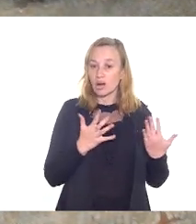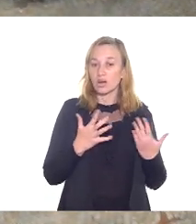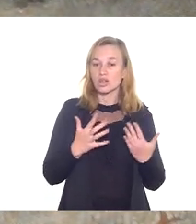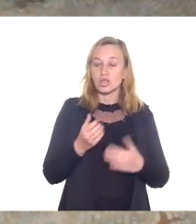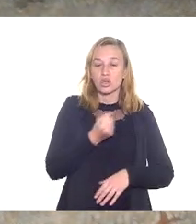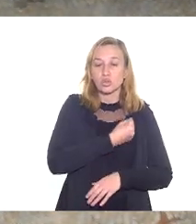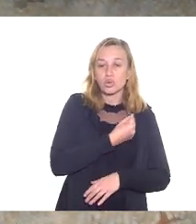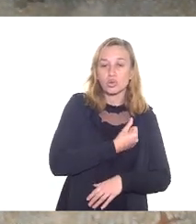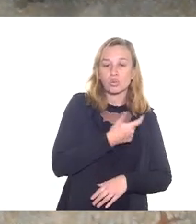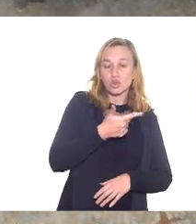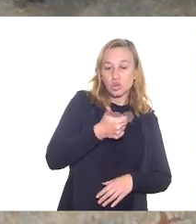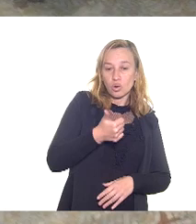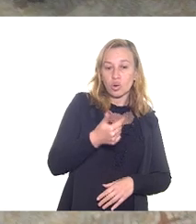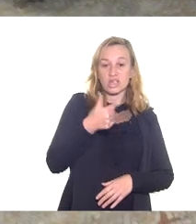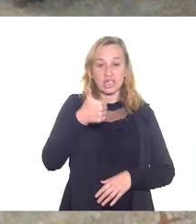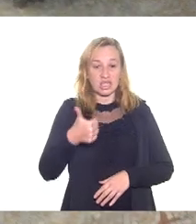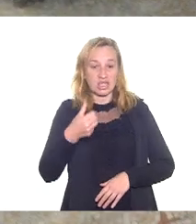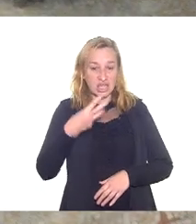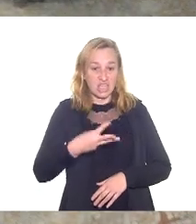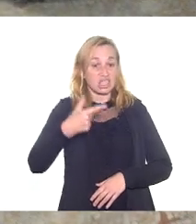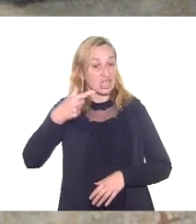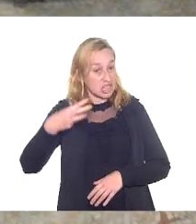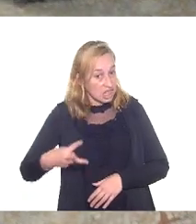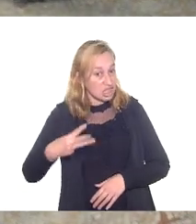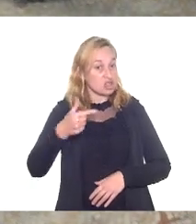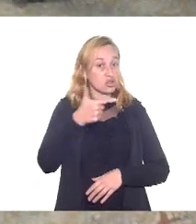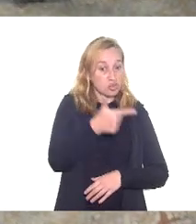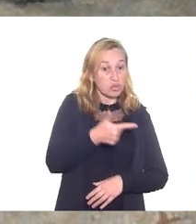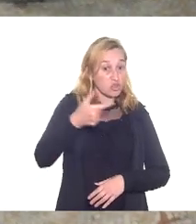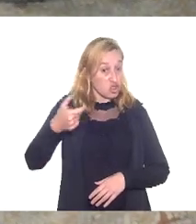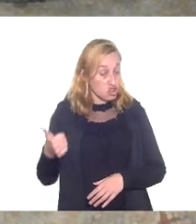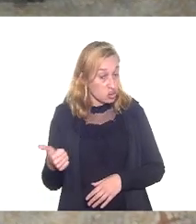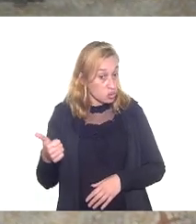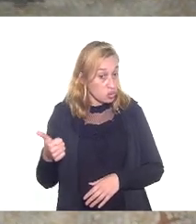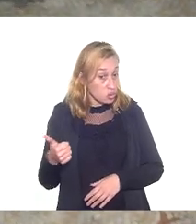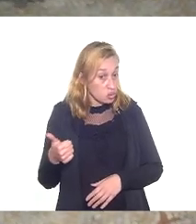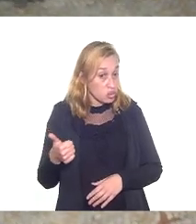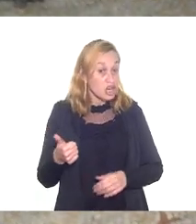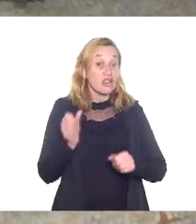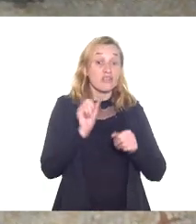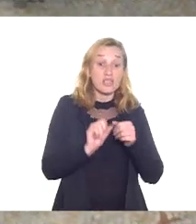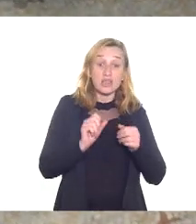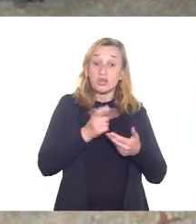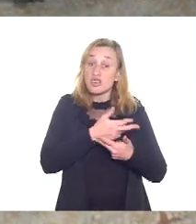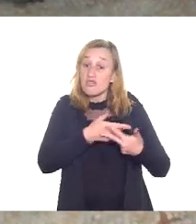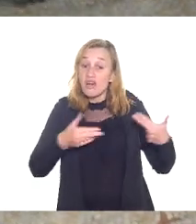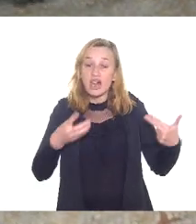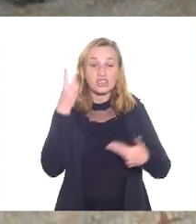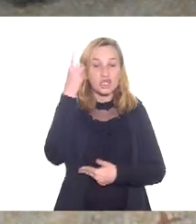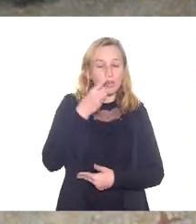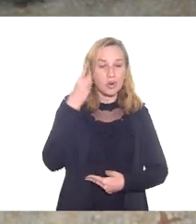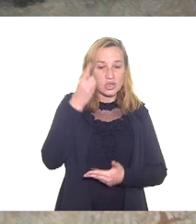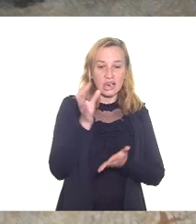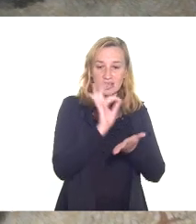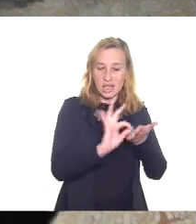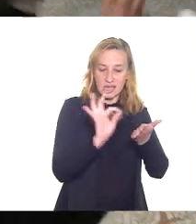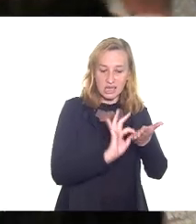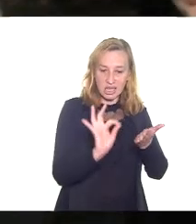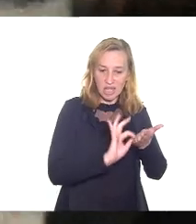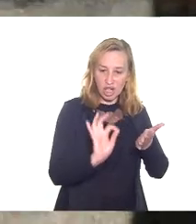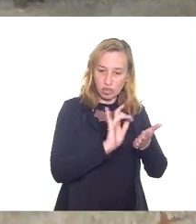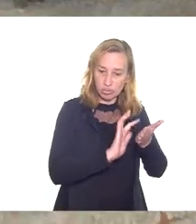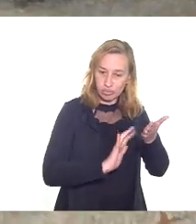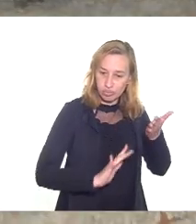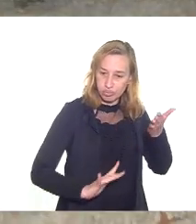número 1233 de 2021, fizemos porque vários deputados assinaram essa moção